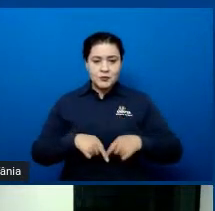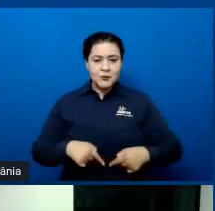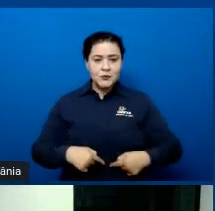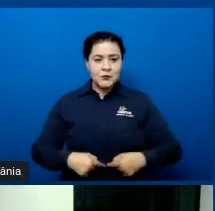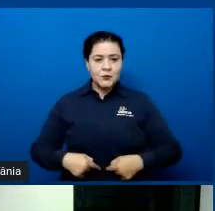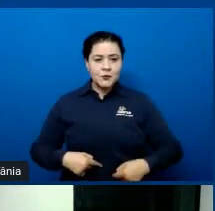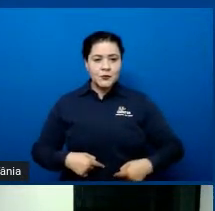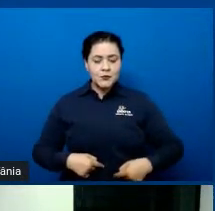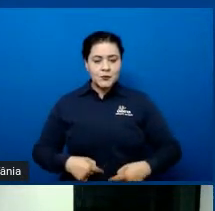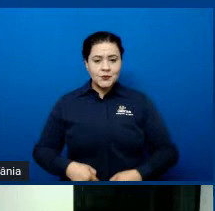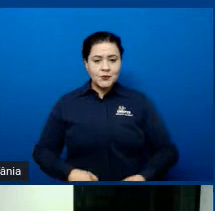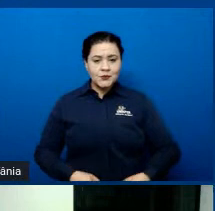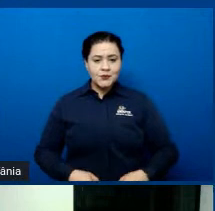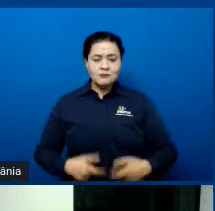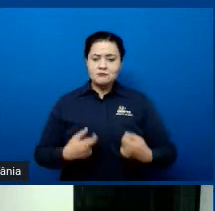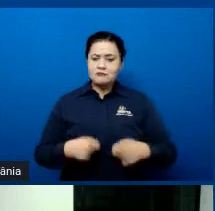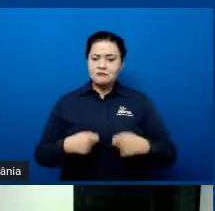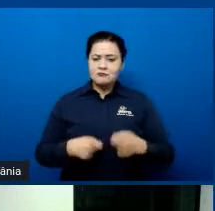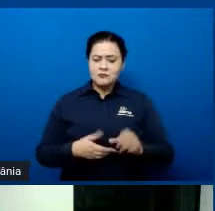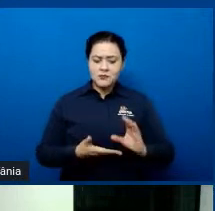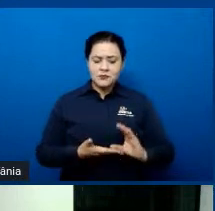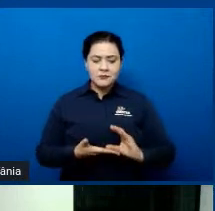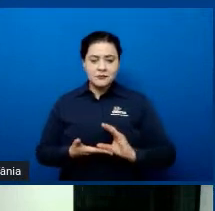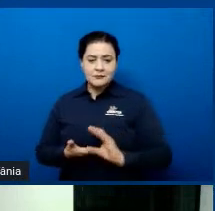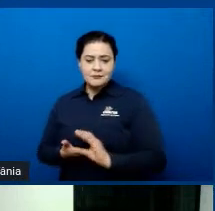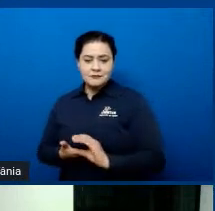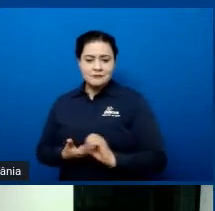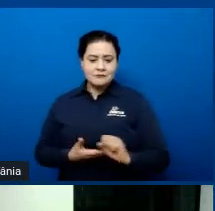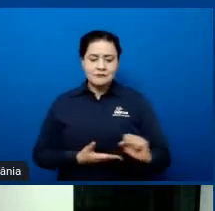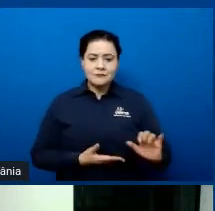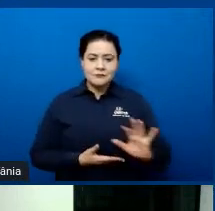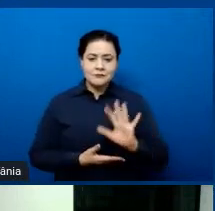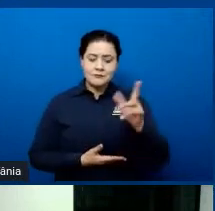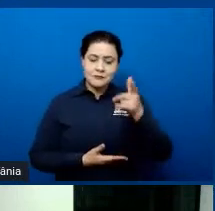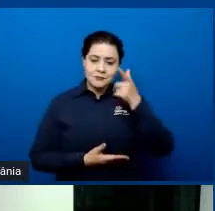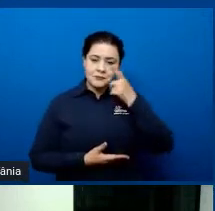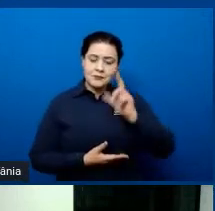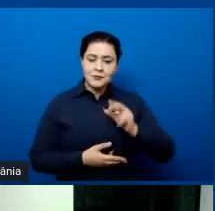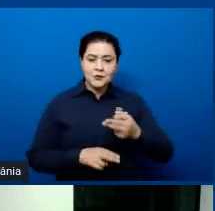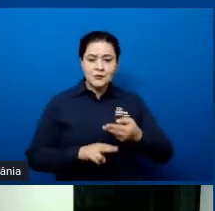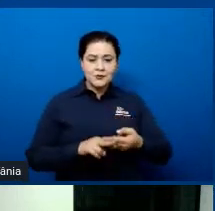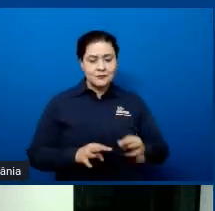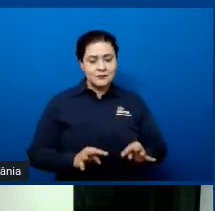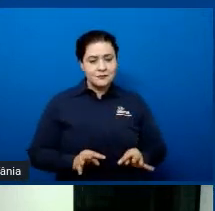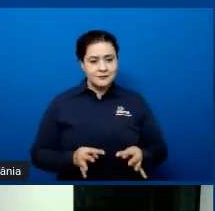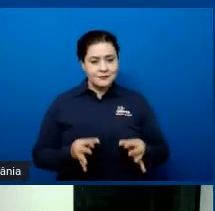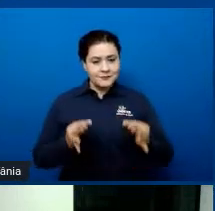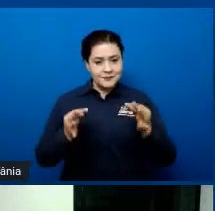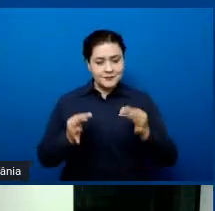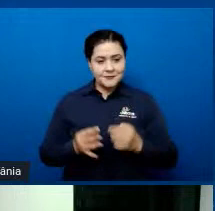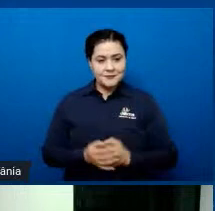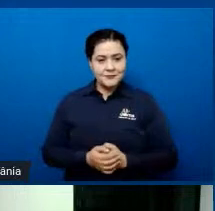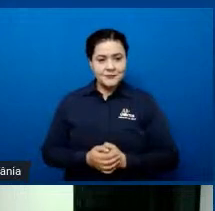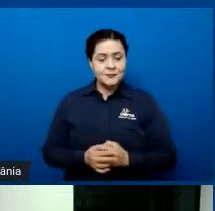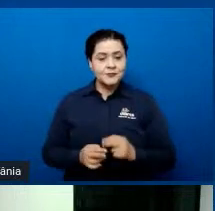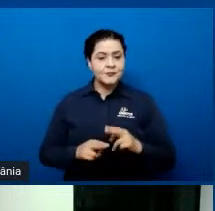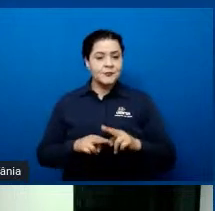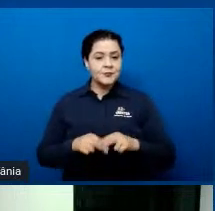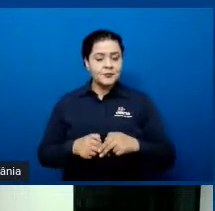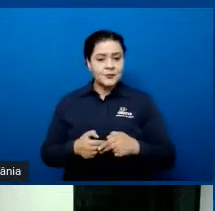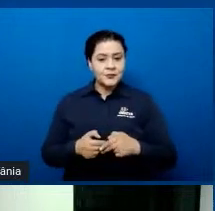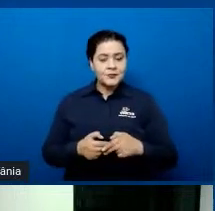complicados, eu não preciso de investimento muito alto para se operar com essa tecnologia. Tá? Então, é